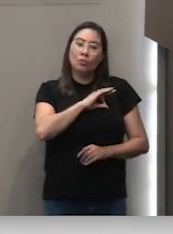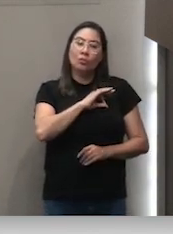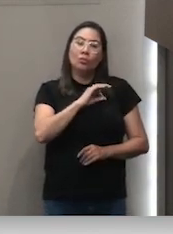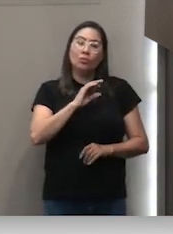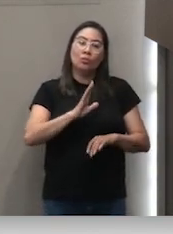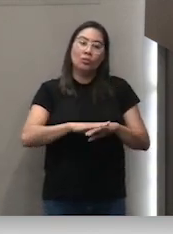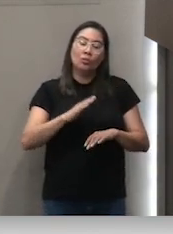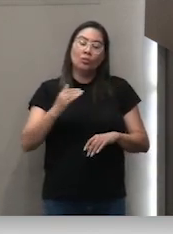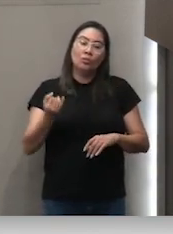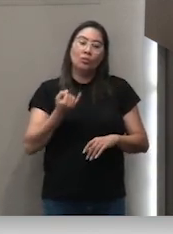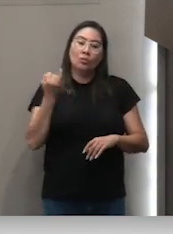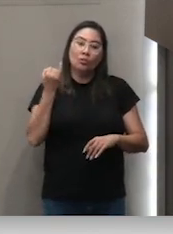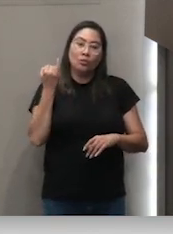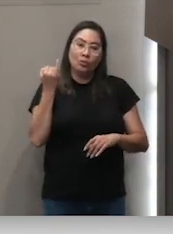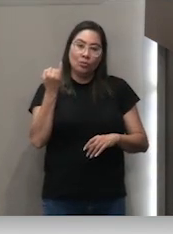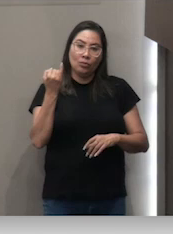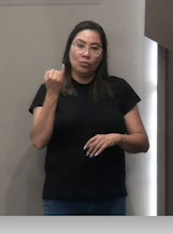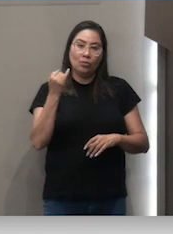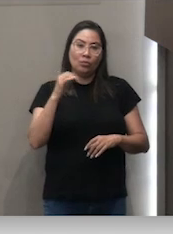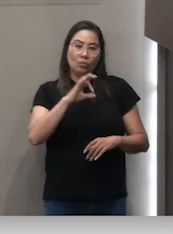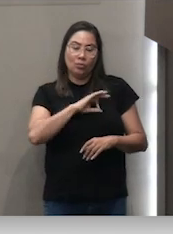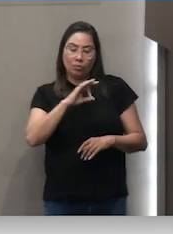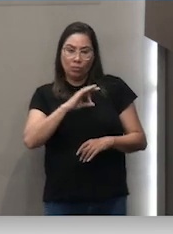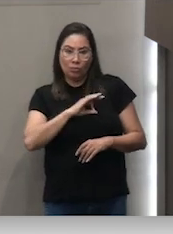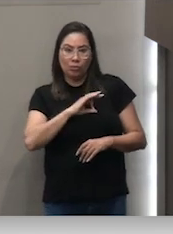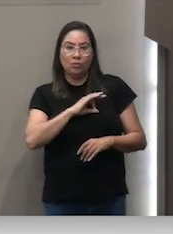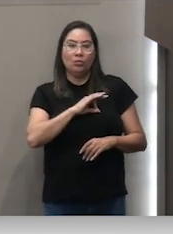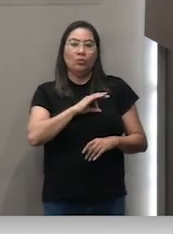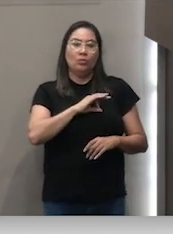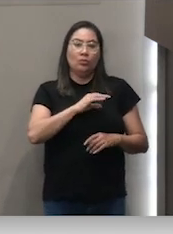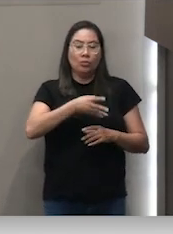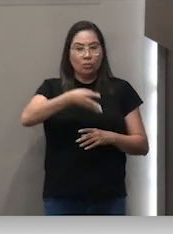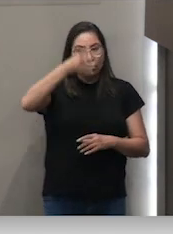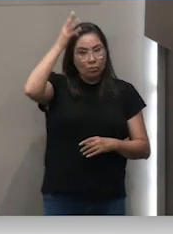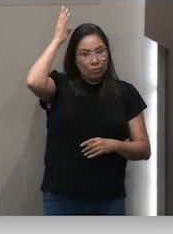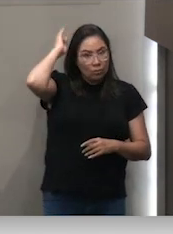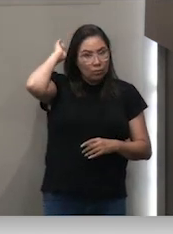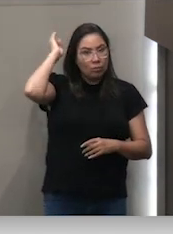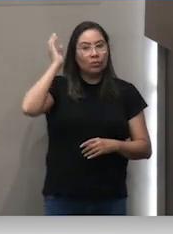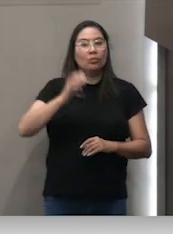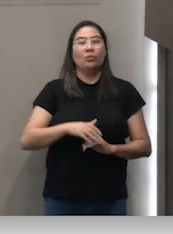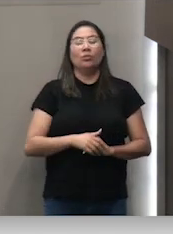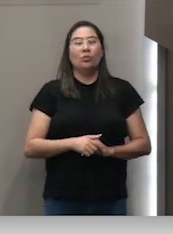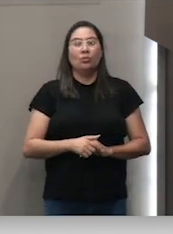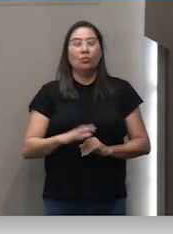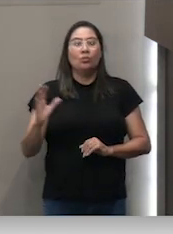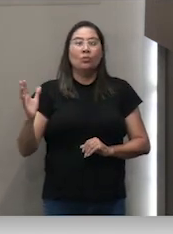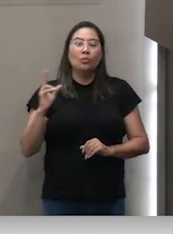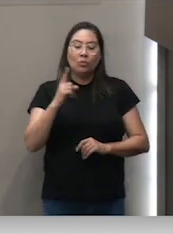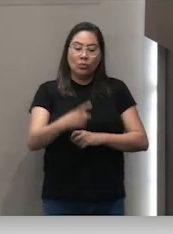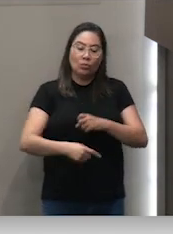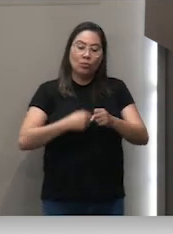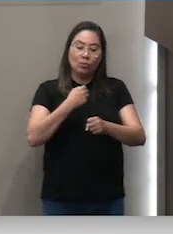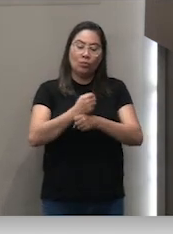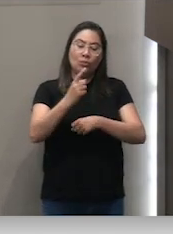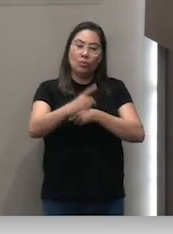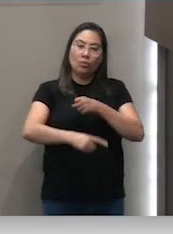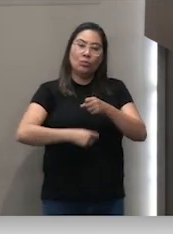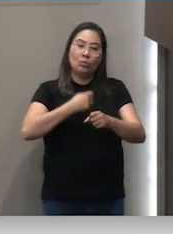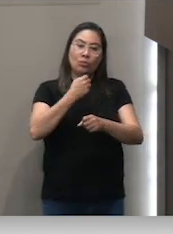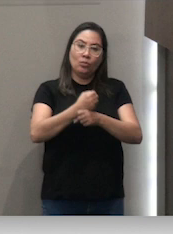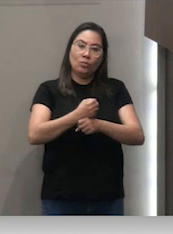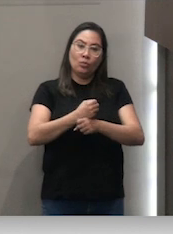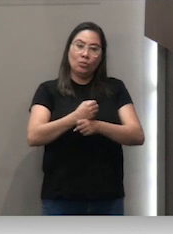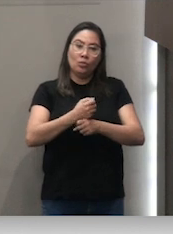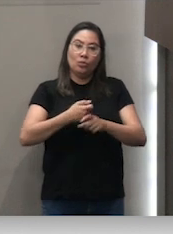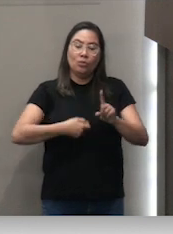do ano. Então tem ali policial da Brigada Militar, da Polícia Civil, do Corpo de Bombeiros Militar, que todo ano vão ser agraciados ainda